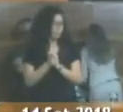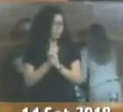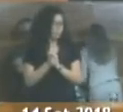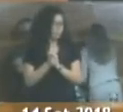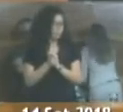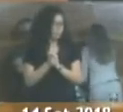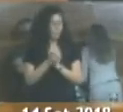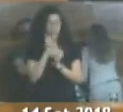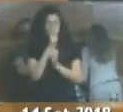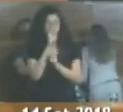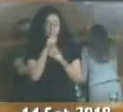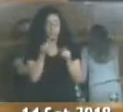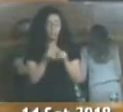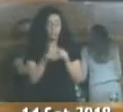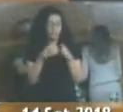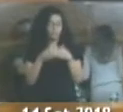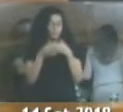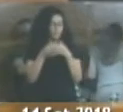faz muito frio.